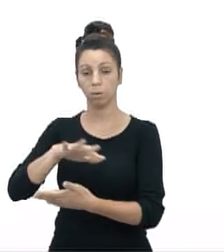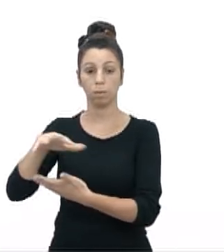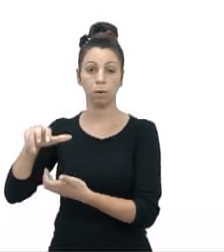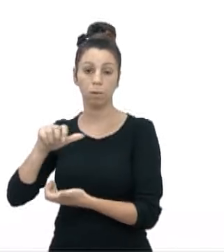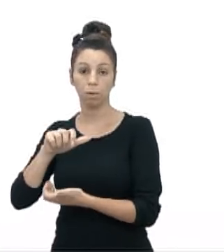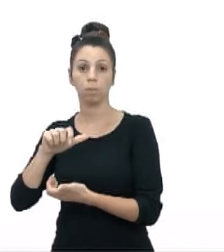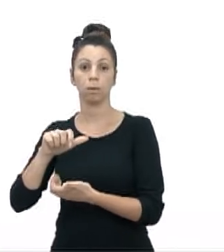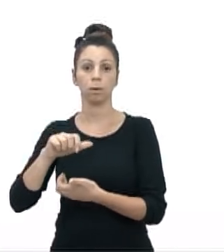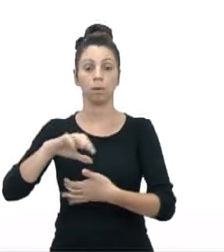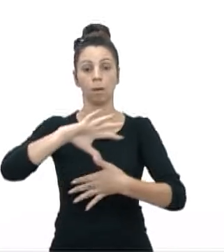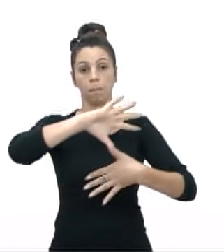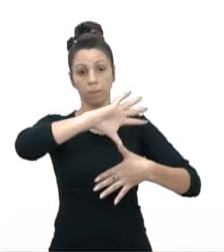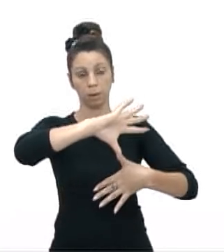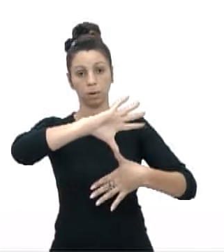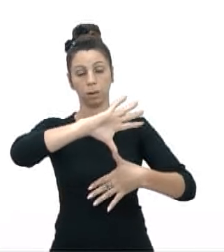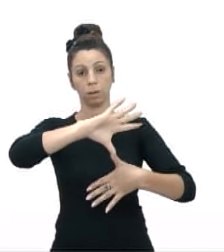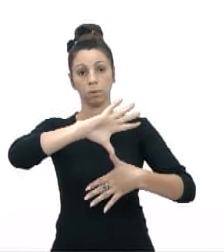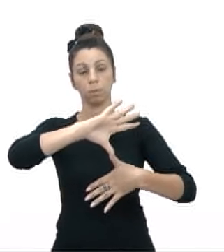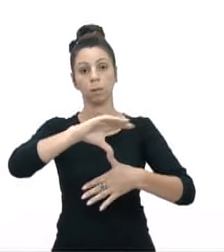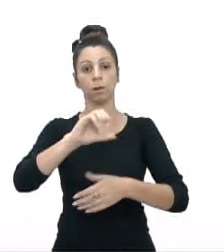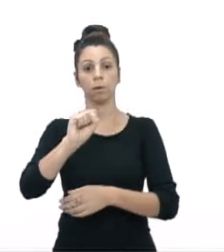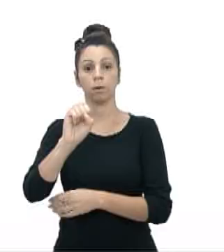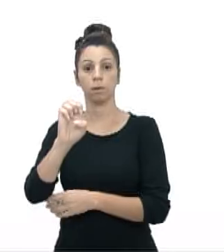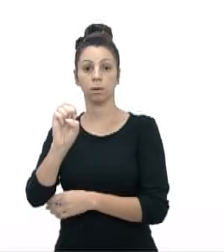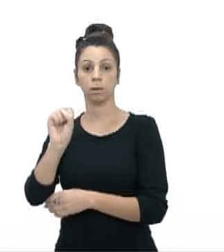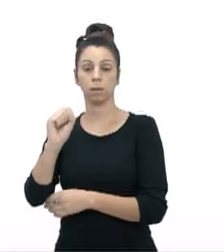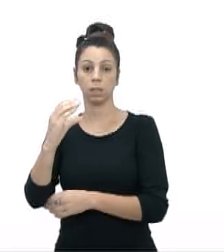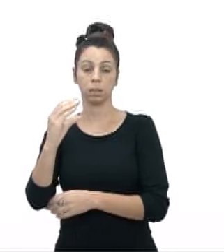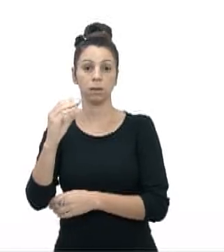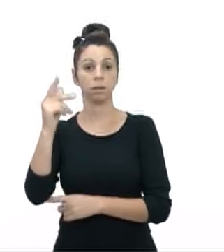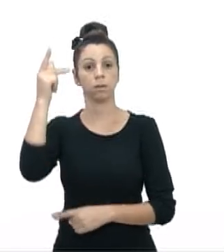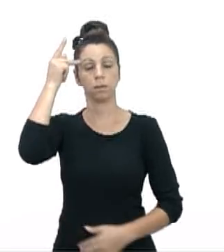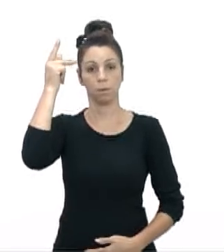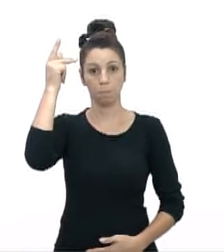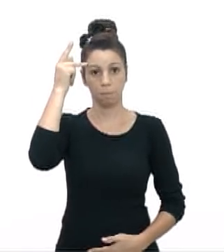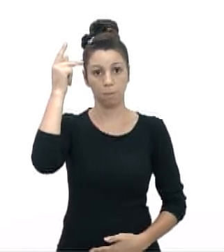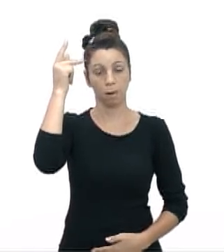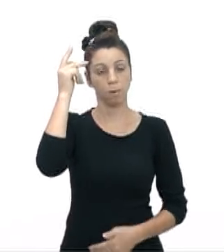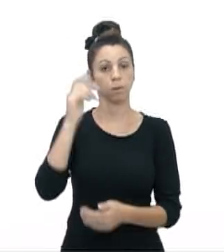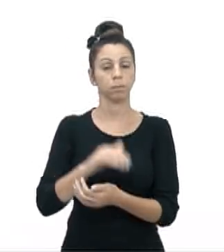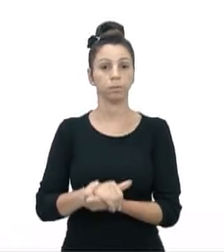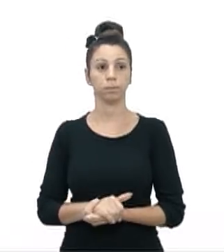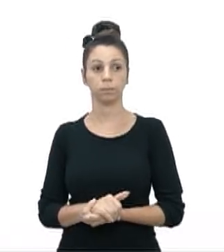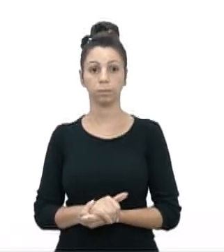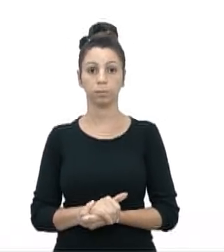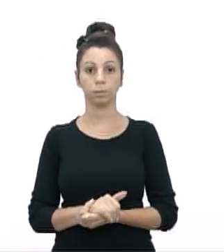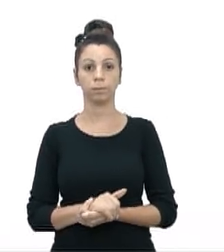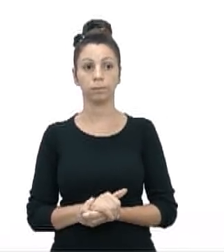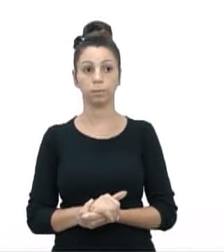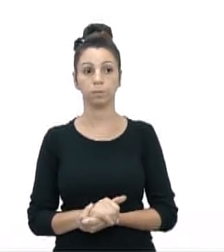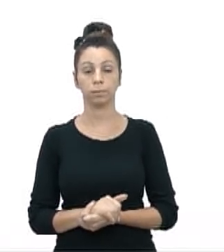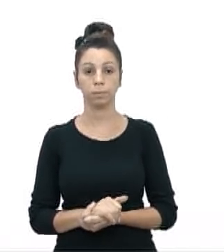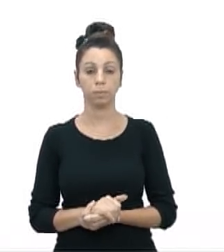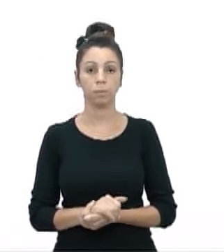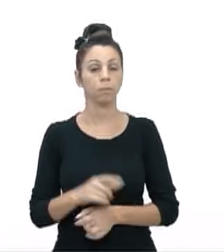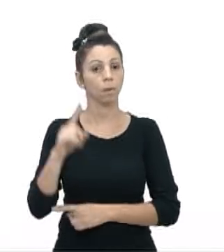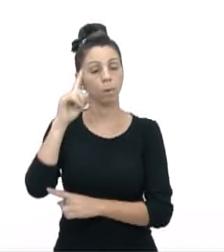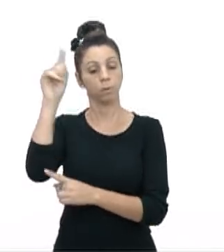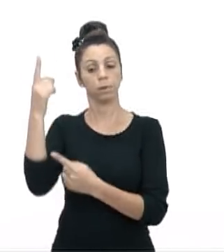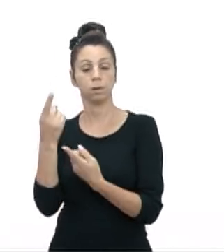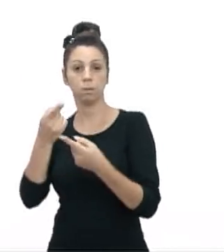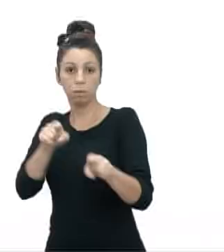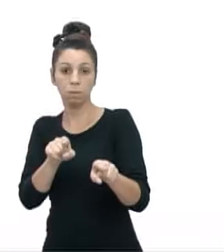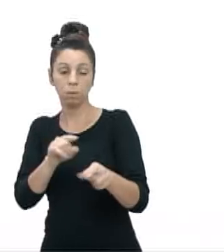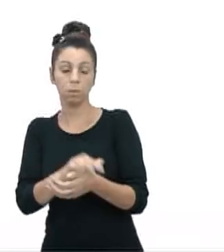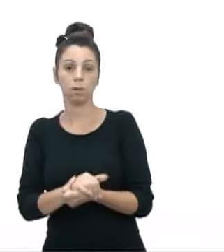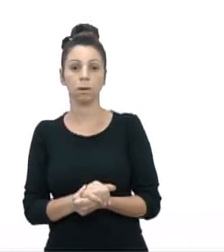pelo SESC de São Paulo e com o apoio da ISCA, que é o International Sport and Cultural Association. O Dia do Desafio